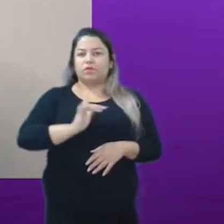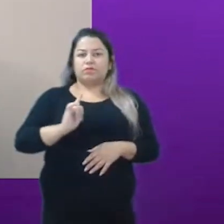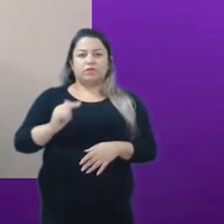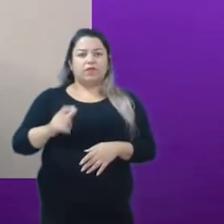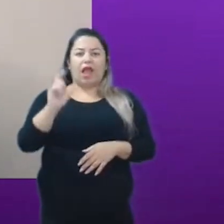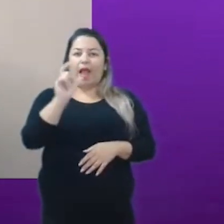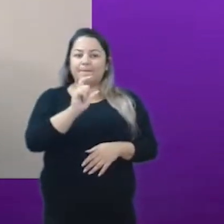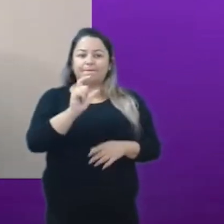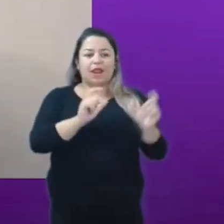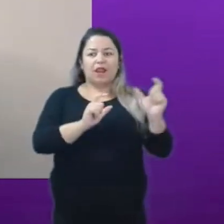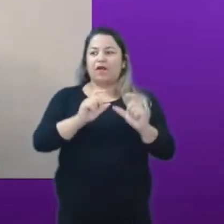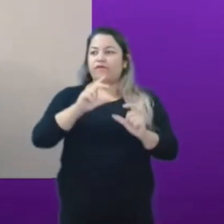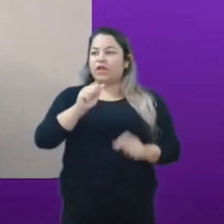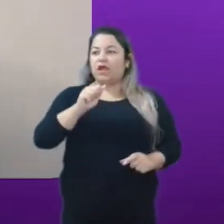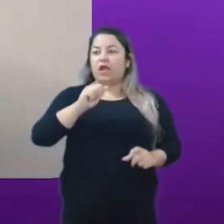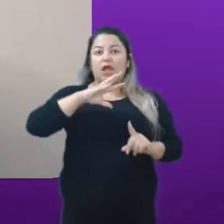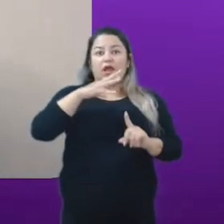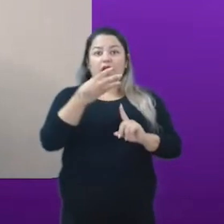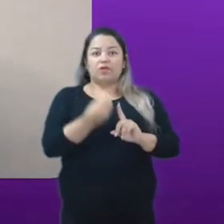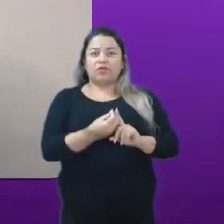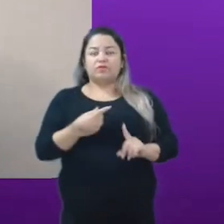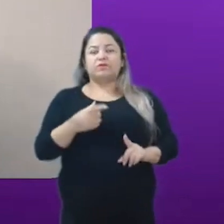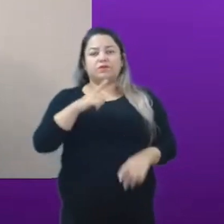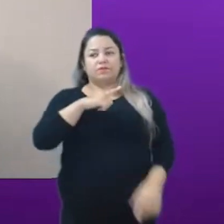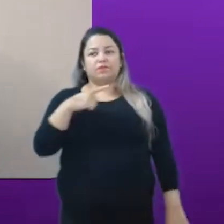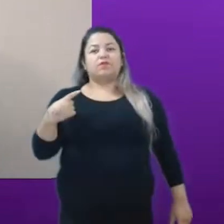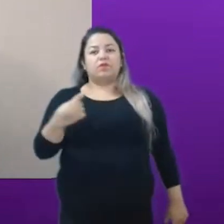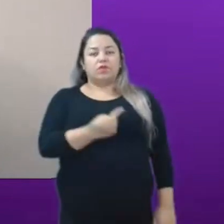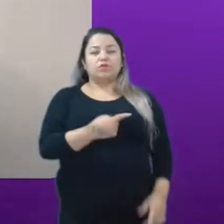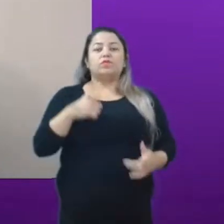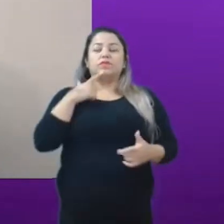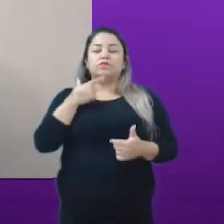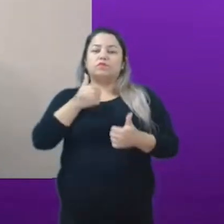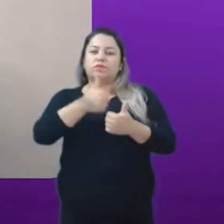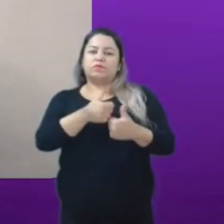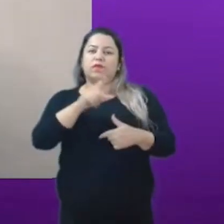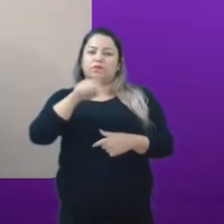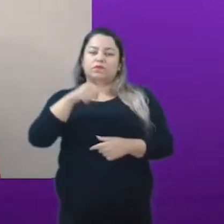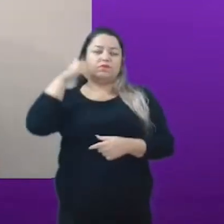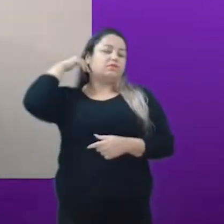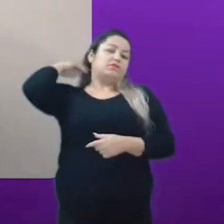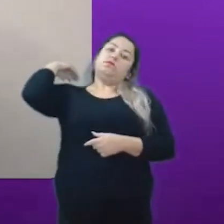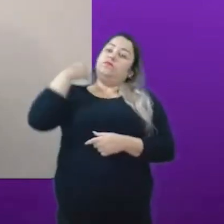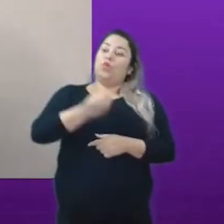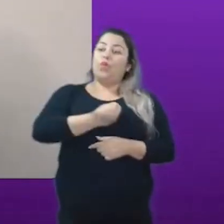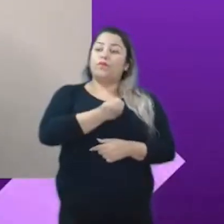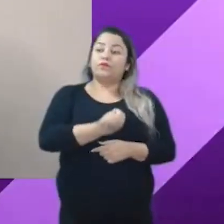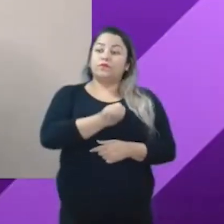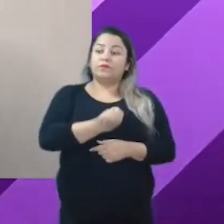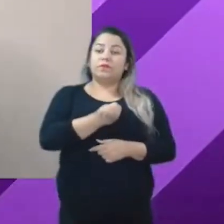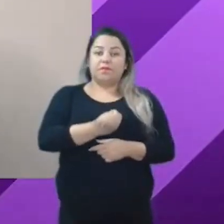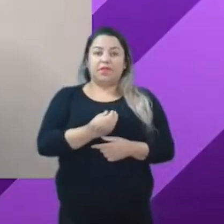palavra arte, como existe para nós, né? O mais próximo disso seria algo como vida. Isso me